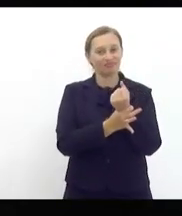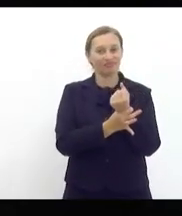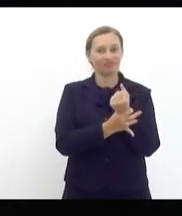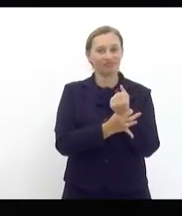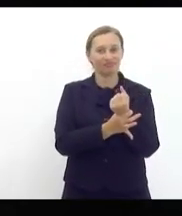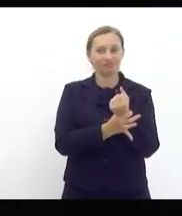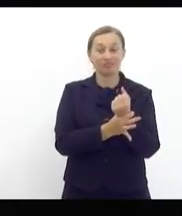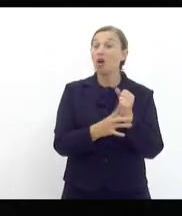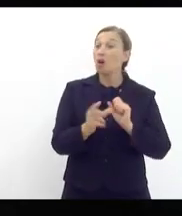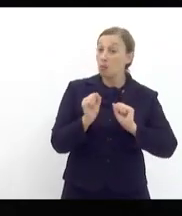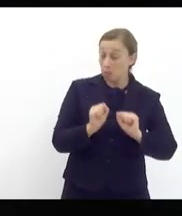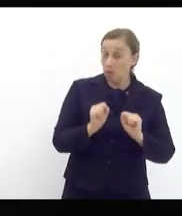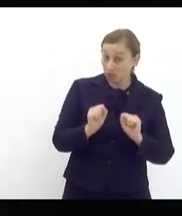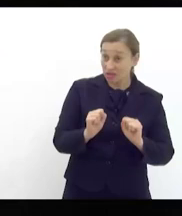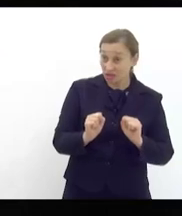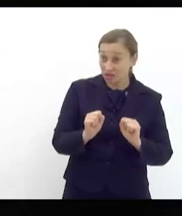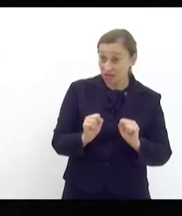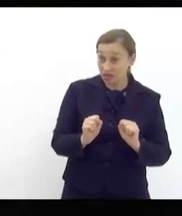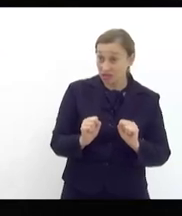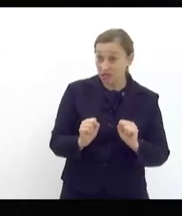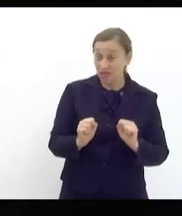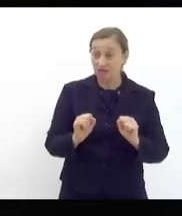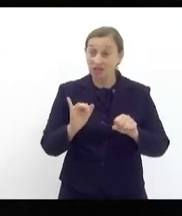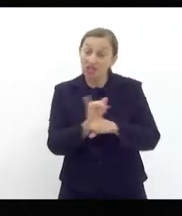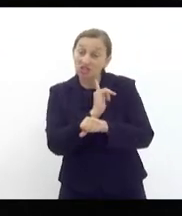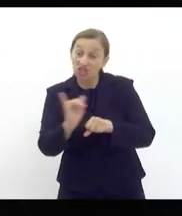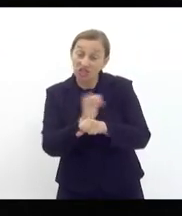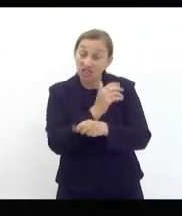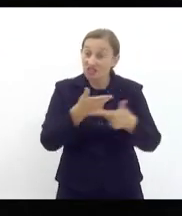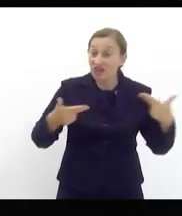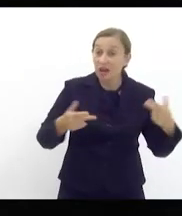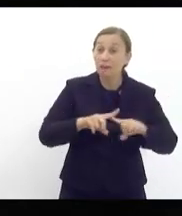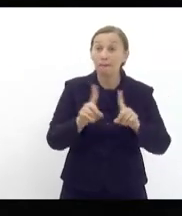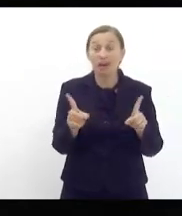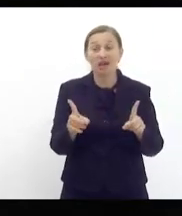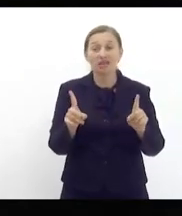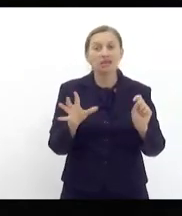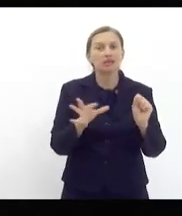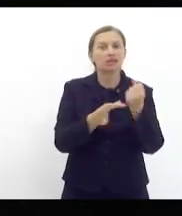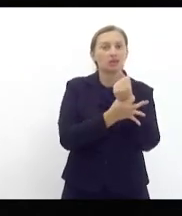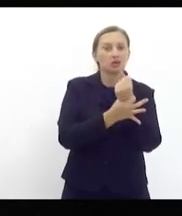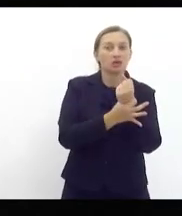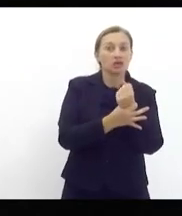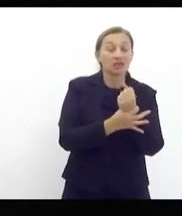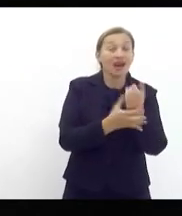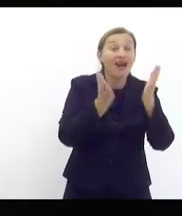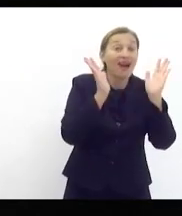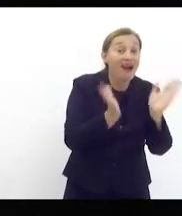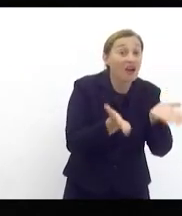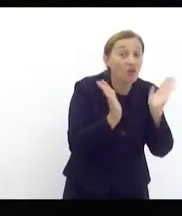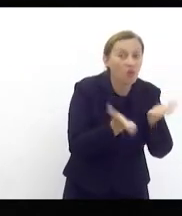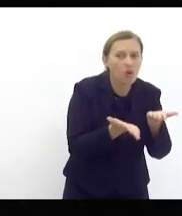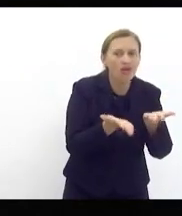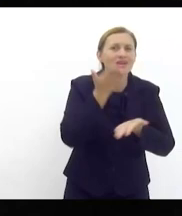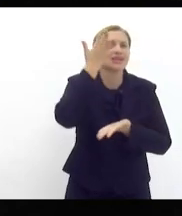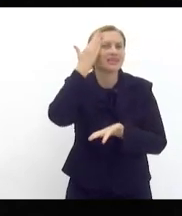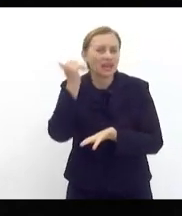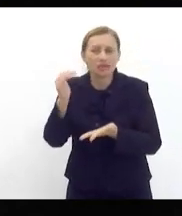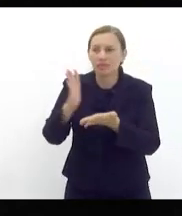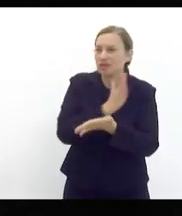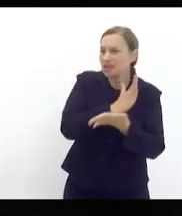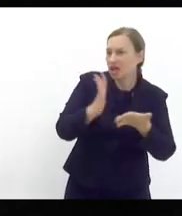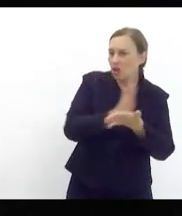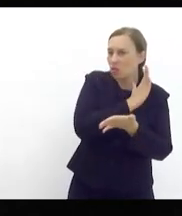nós podemos tomar diversas medidas mas nós temos que dar segurança agora e nós sabemos que algumas